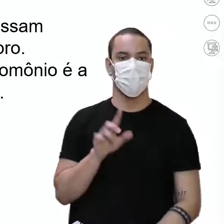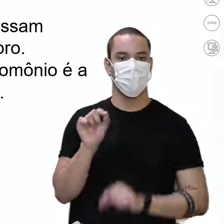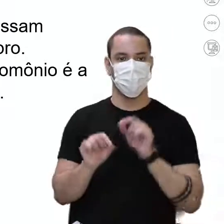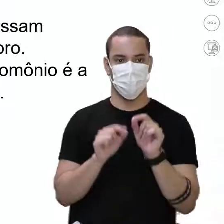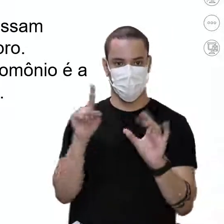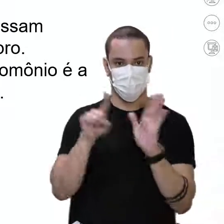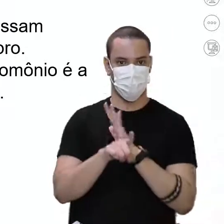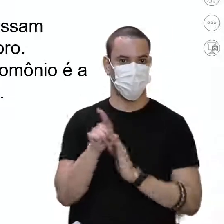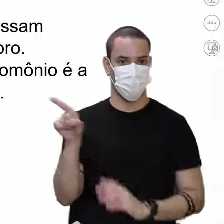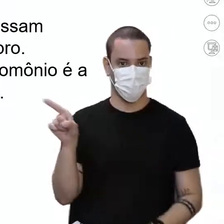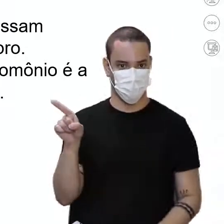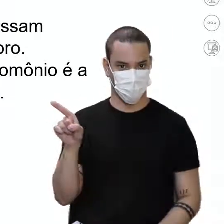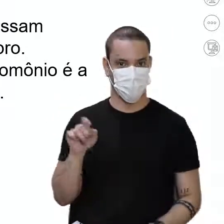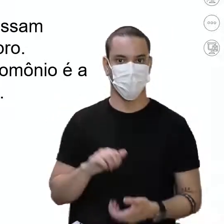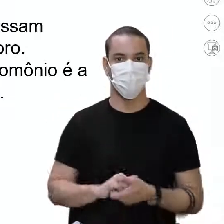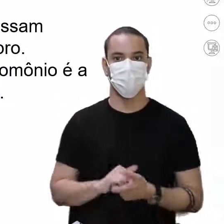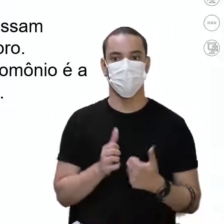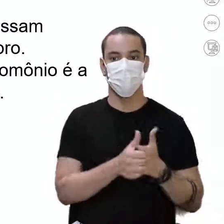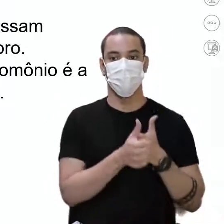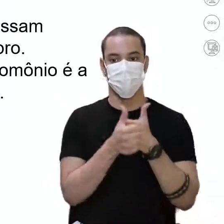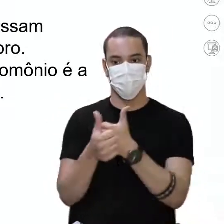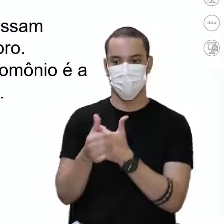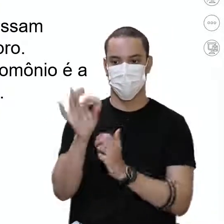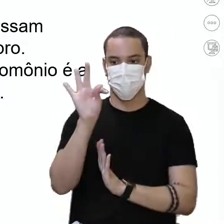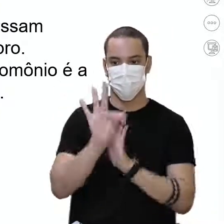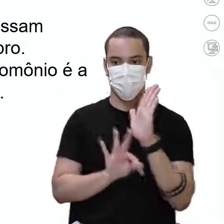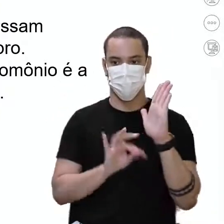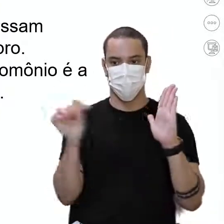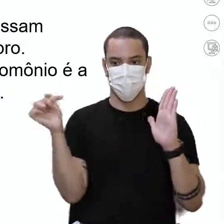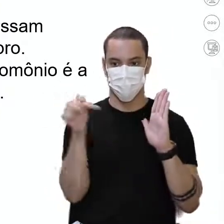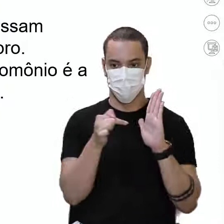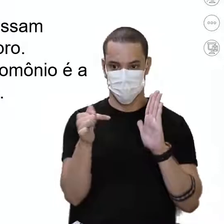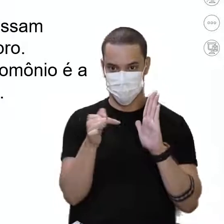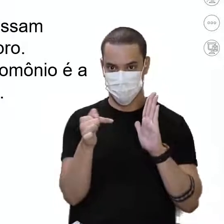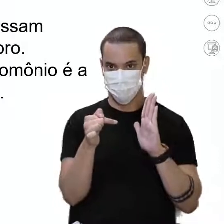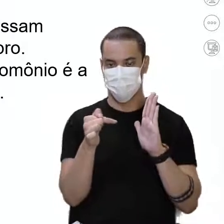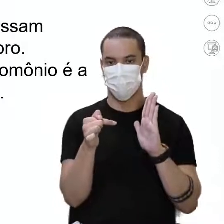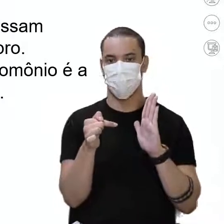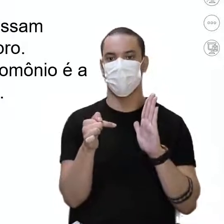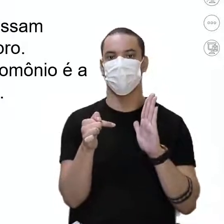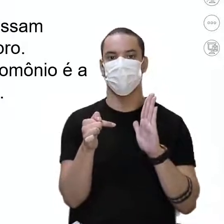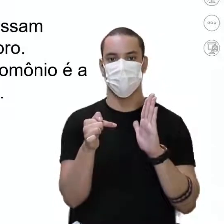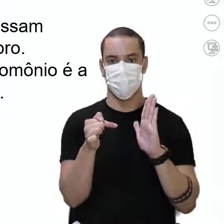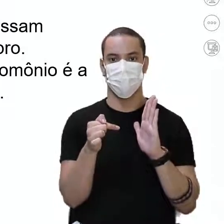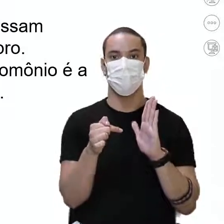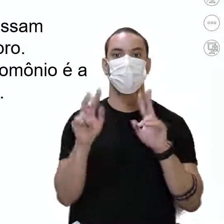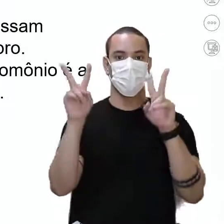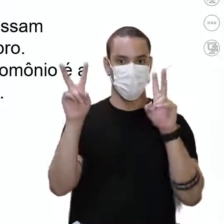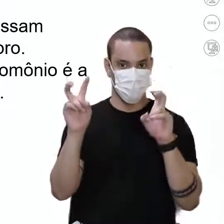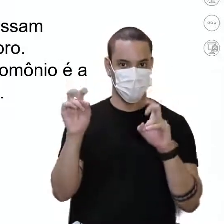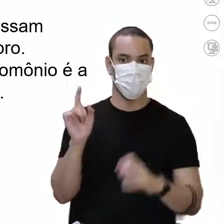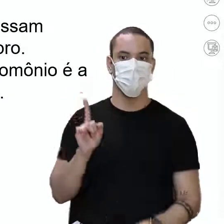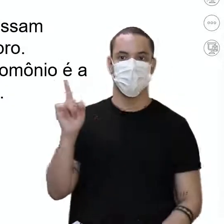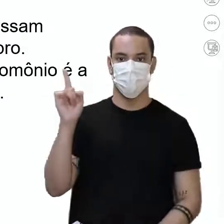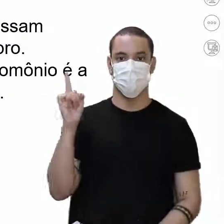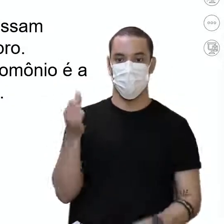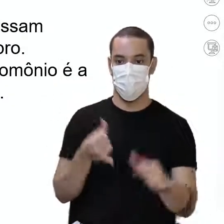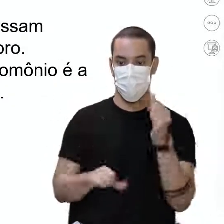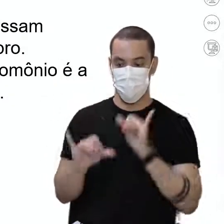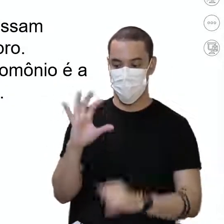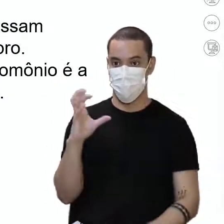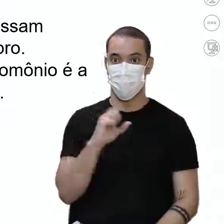essa questão. Então vamos lá, de acordo com o texto. De acordo com o texto, Chemistry of Love, Química do Amor,